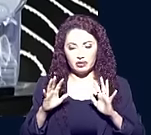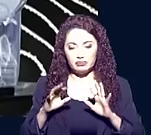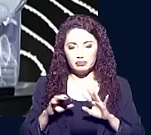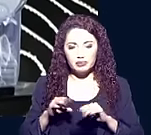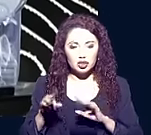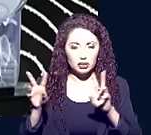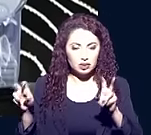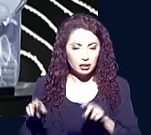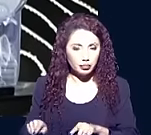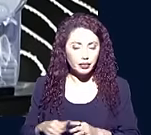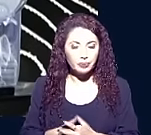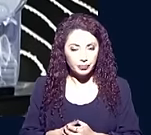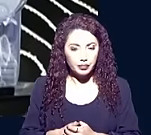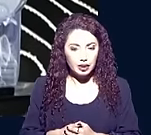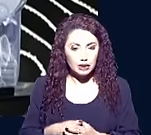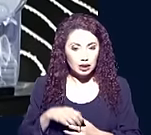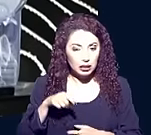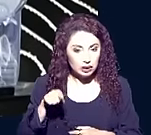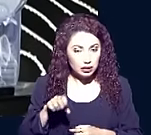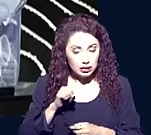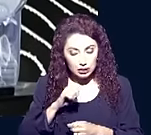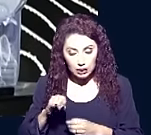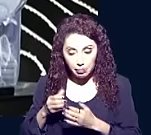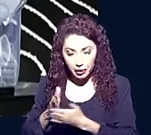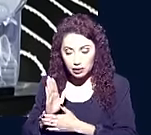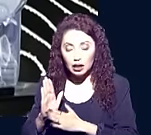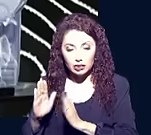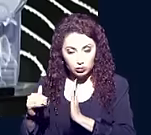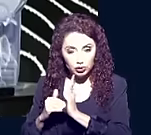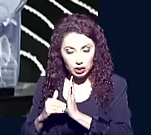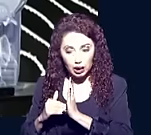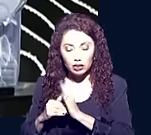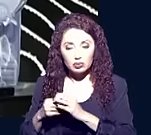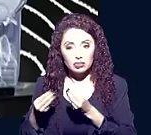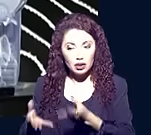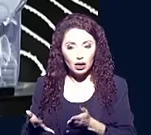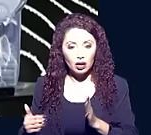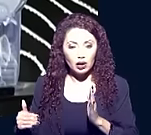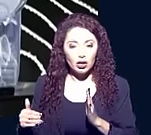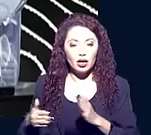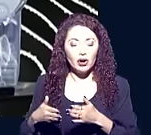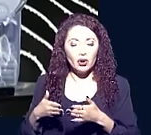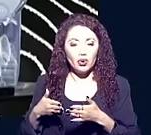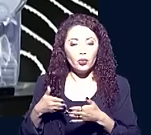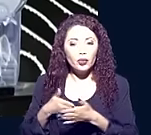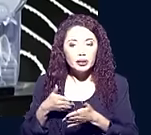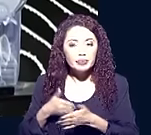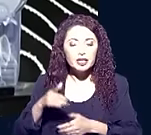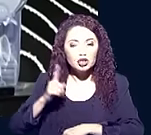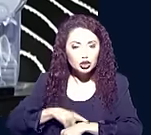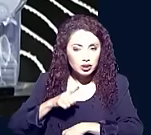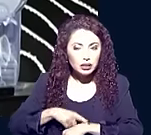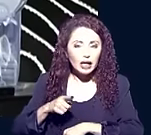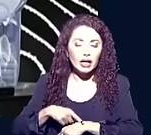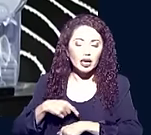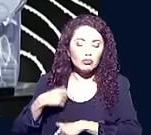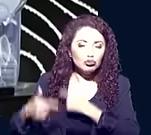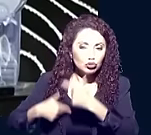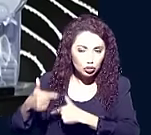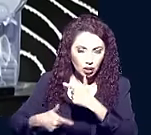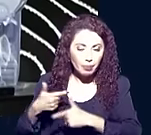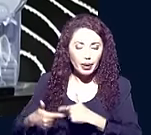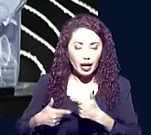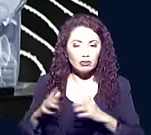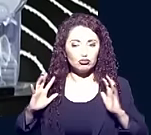no Senado e e também limitar os mandatos colocar um tempo para mandato de Ministro do STF isso avança na Câmara